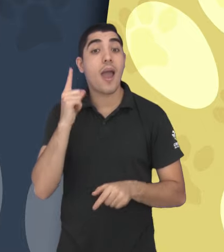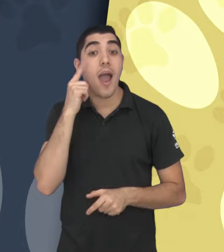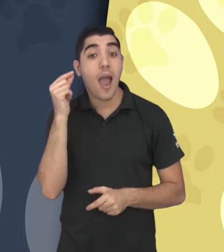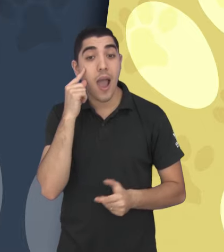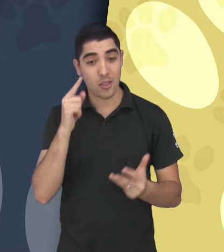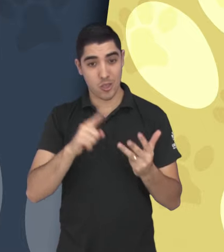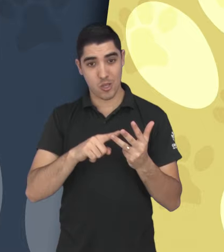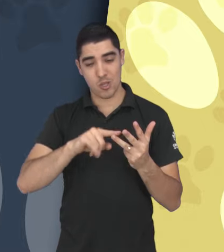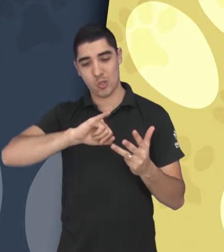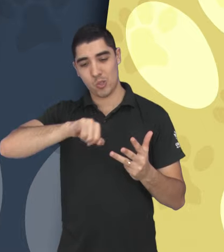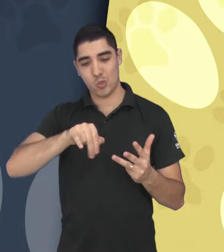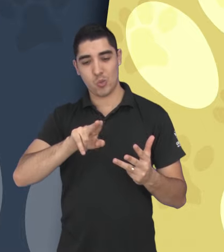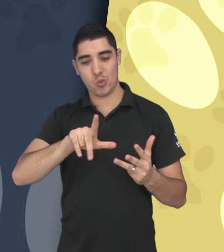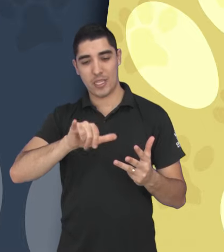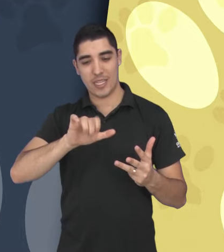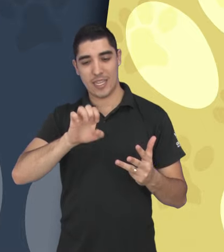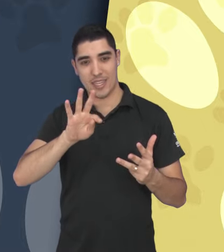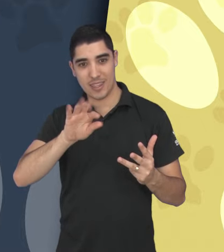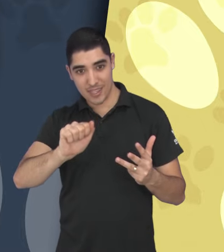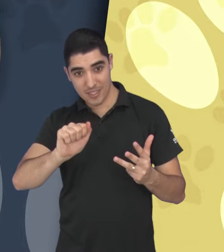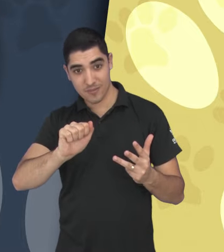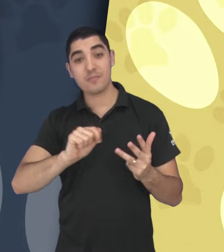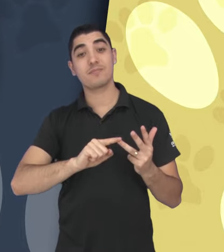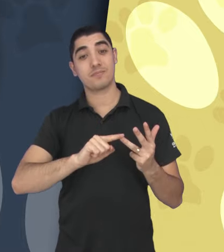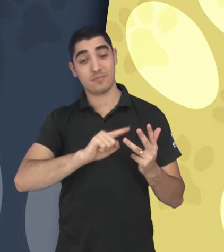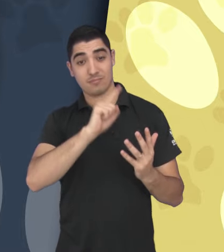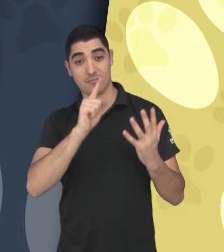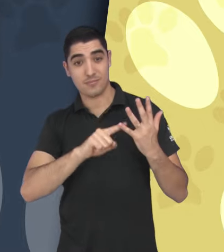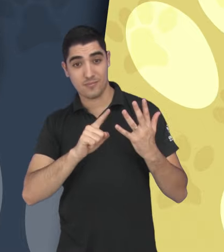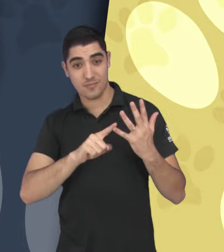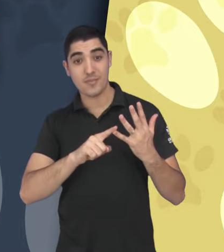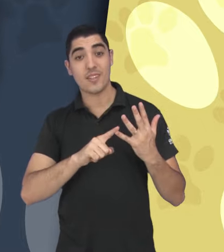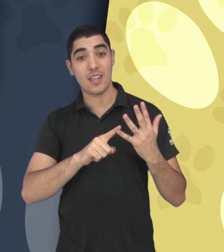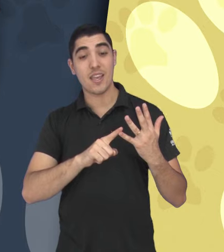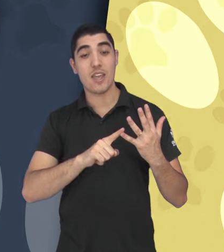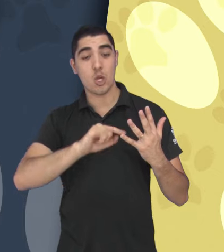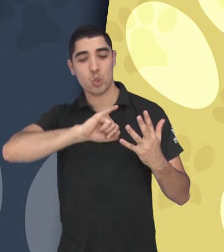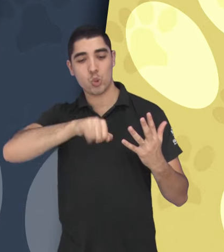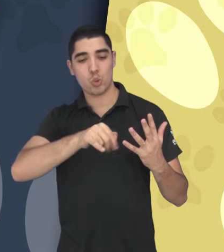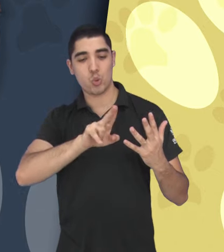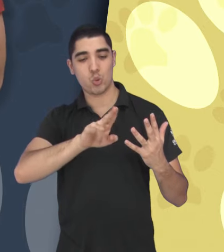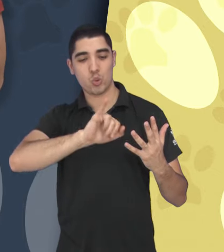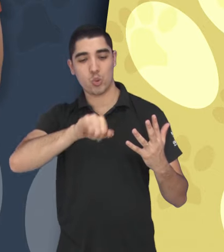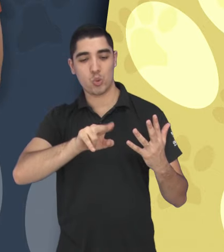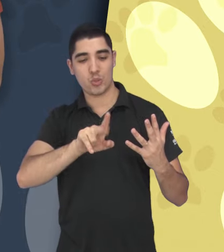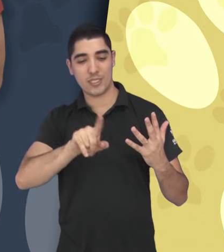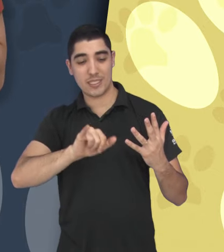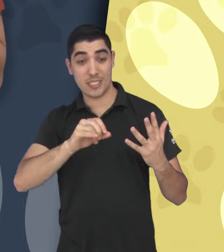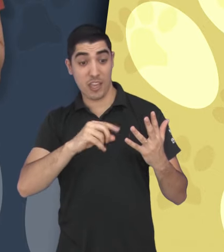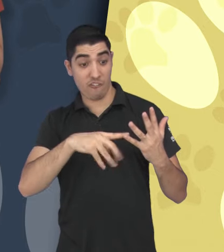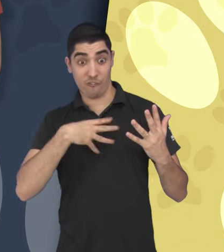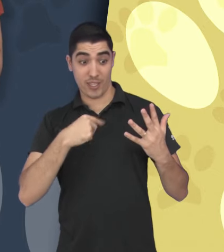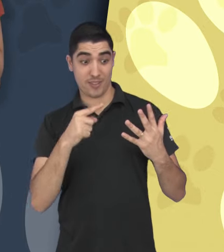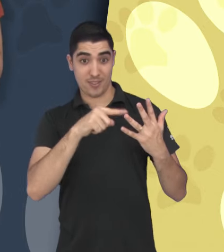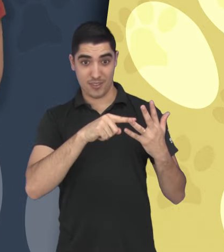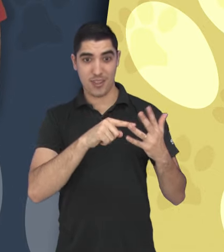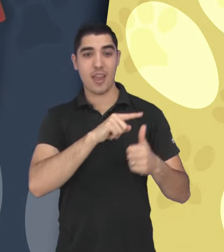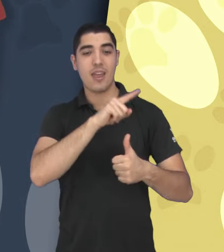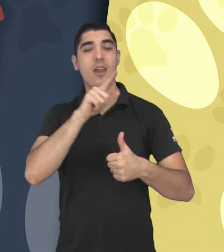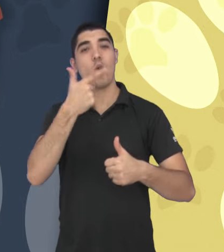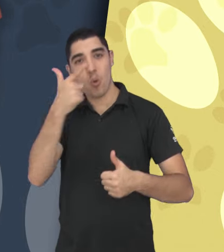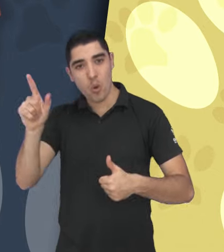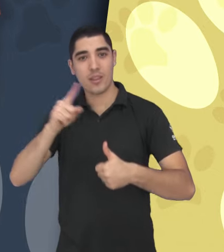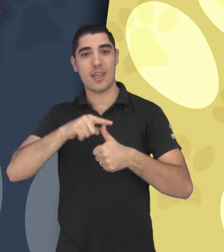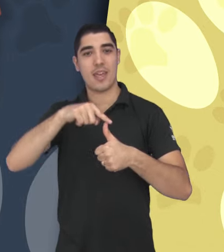as gatas. Começando pela Julieta, passando para a filha dela, a Jujuzinha, e a Nina,